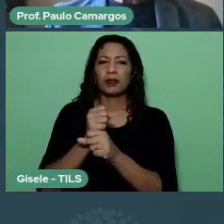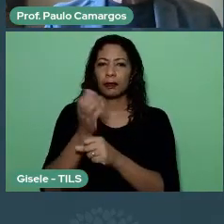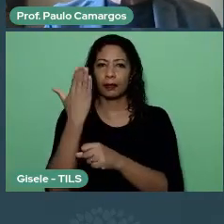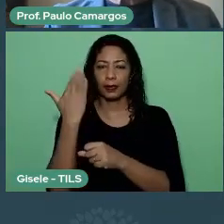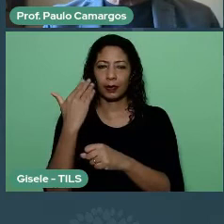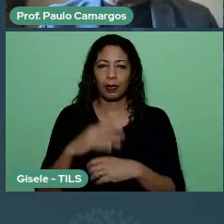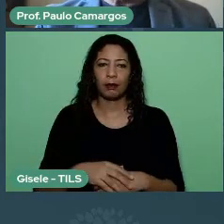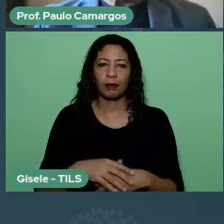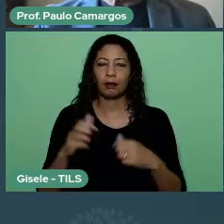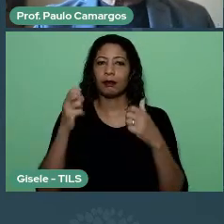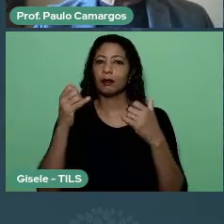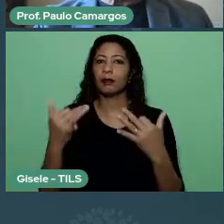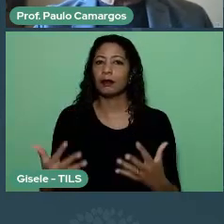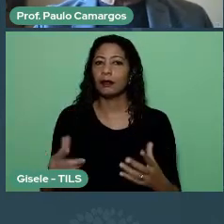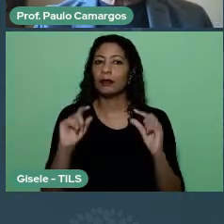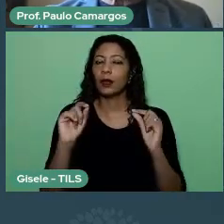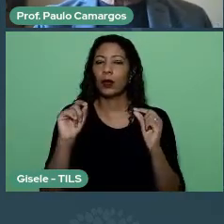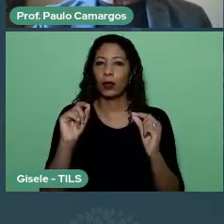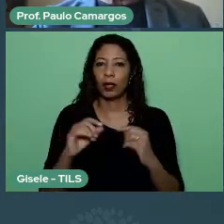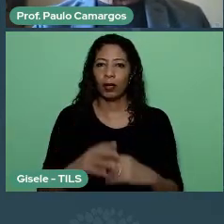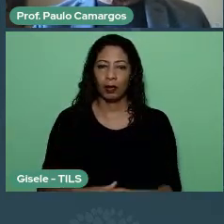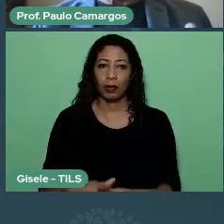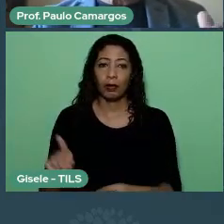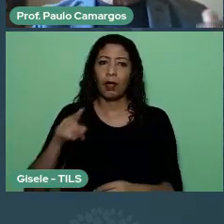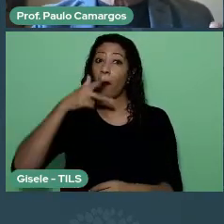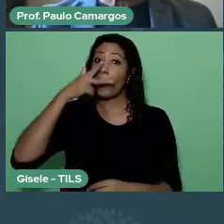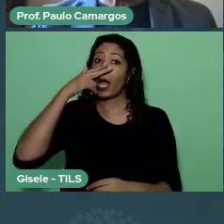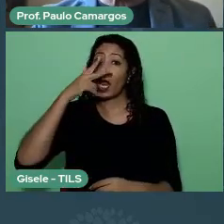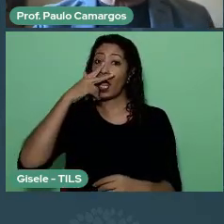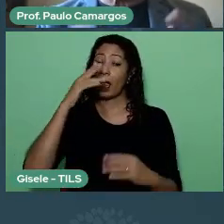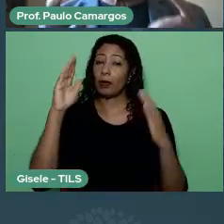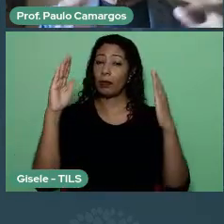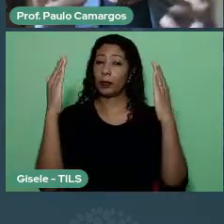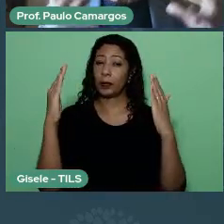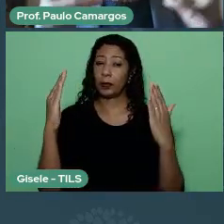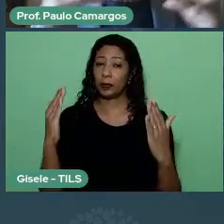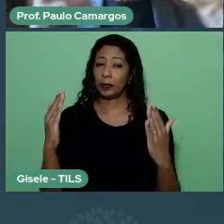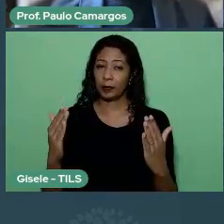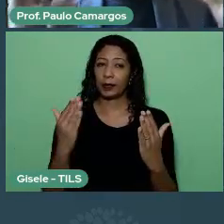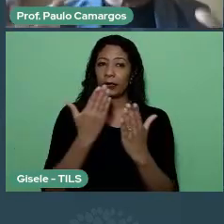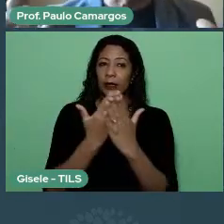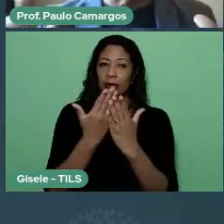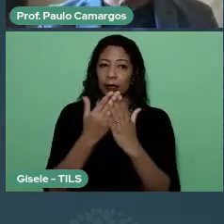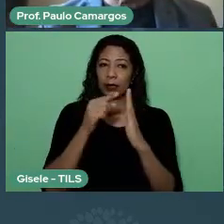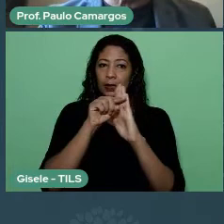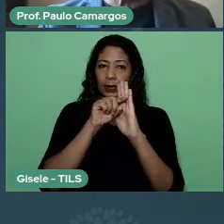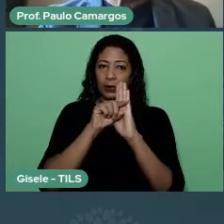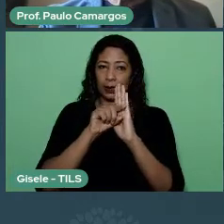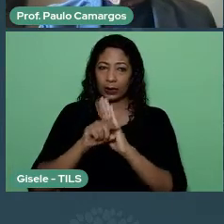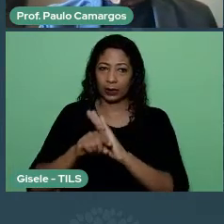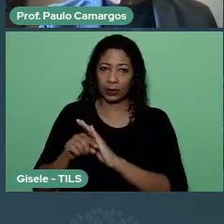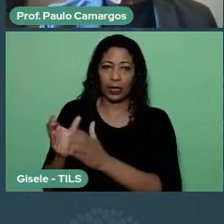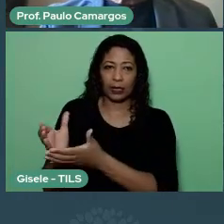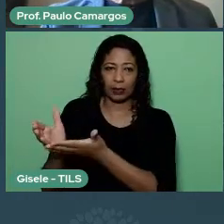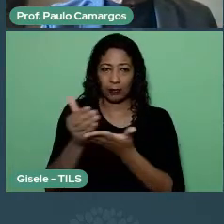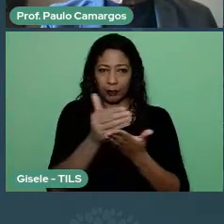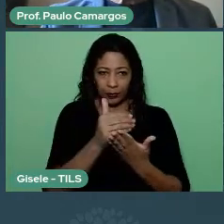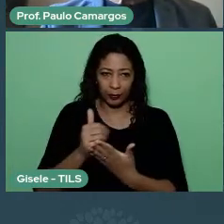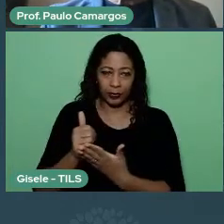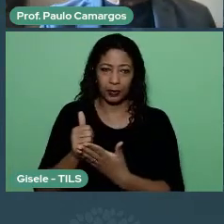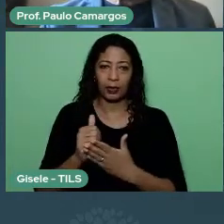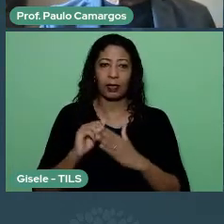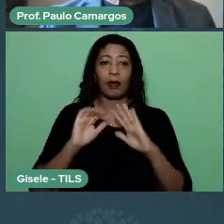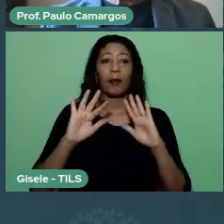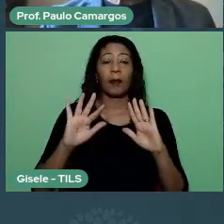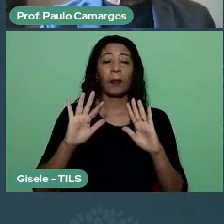seguinte: parece que as evidências estão em fase de acumulação ainda, mas os